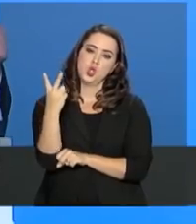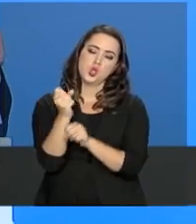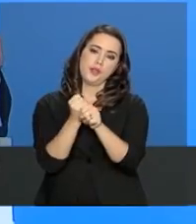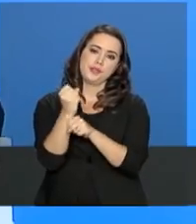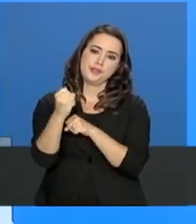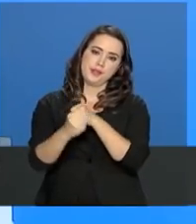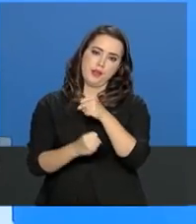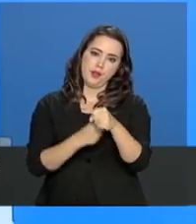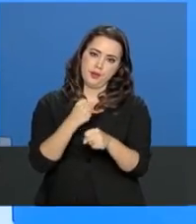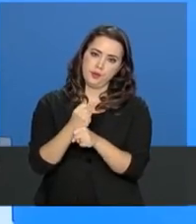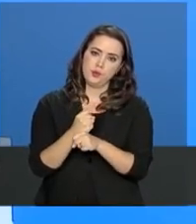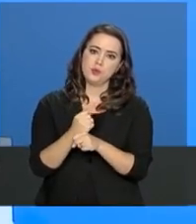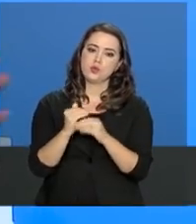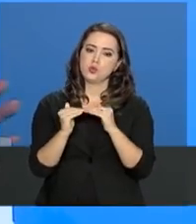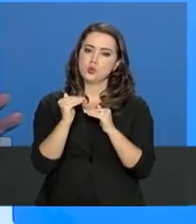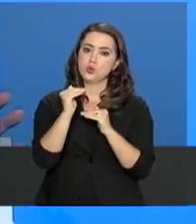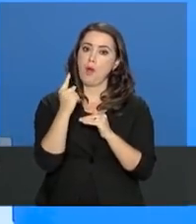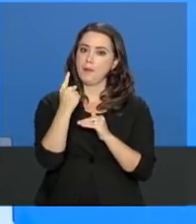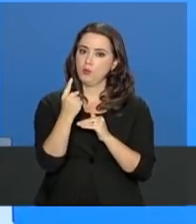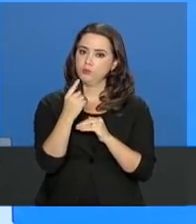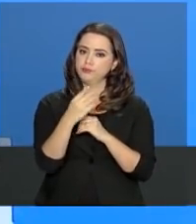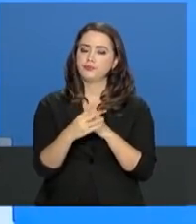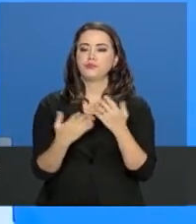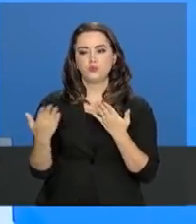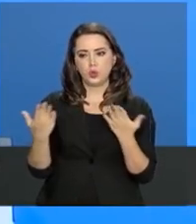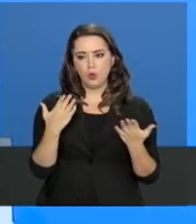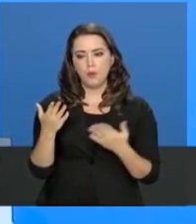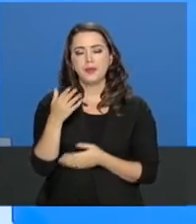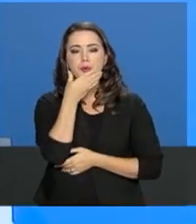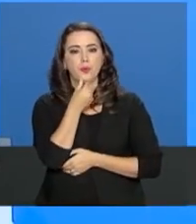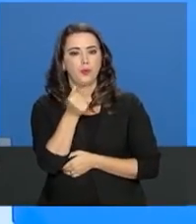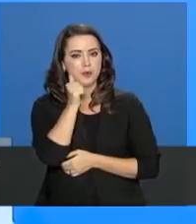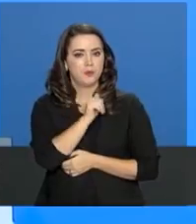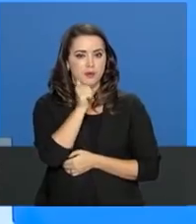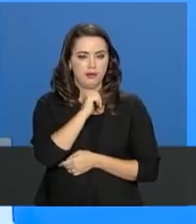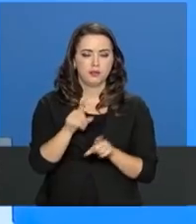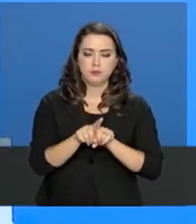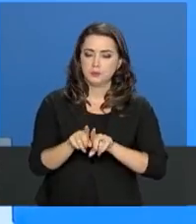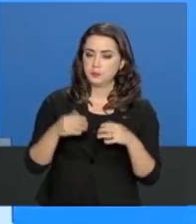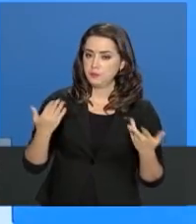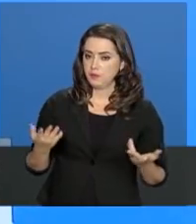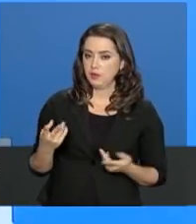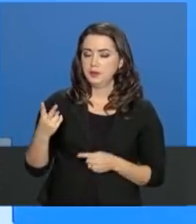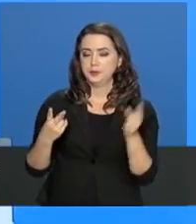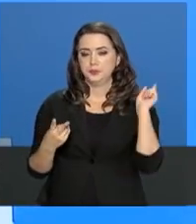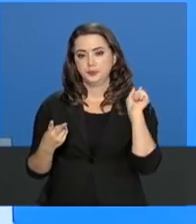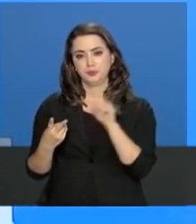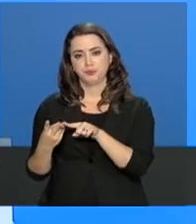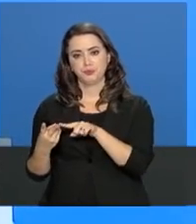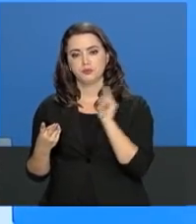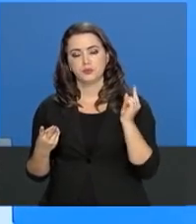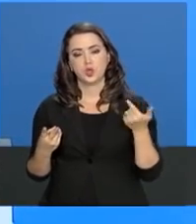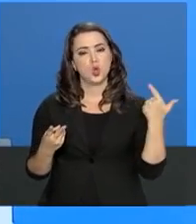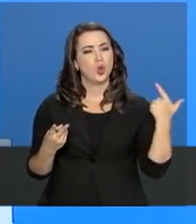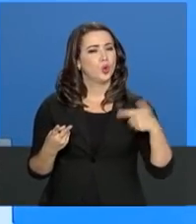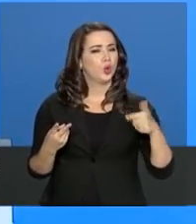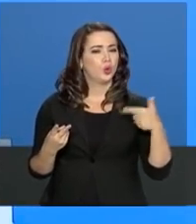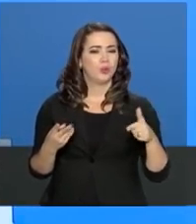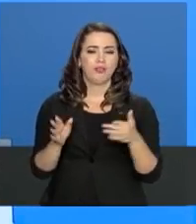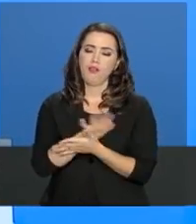a relação tanto em relação ao homem como em relação à mulher primeiro ponto segundo ponto é não há nenhum